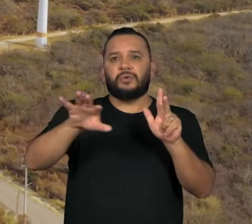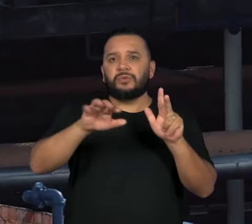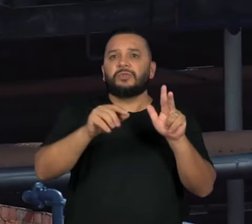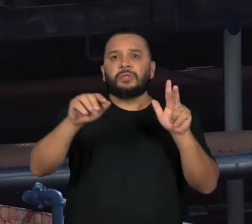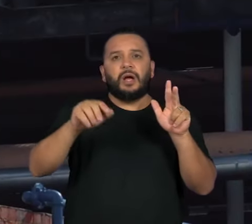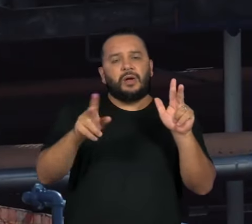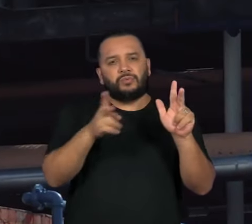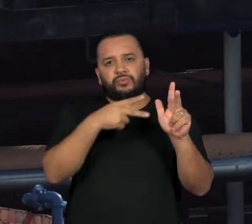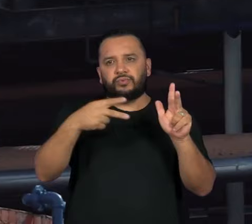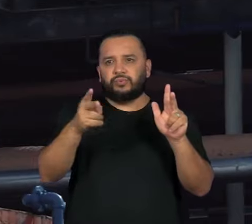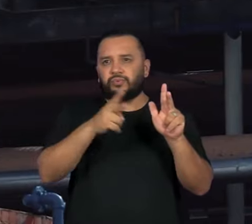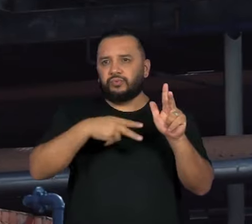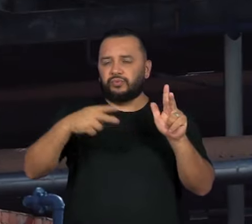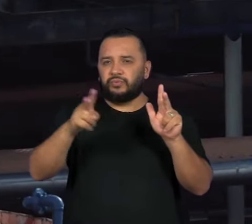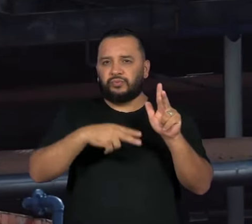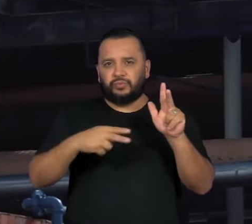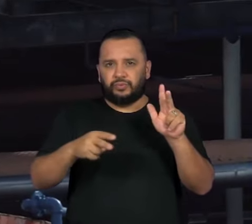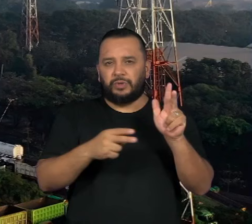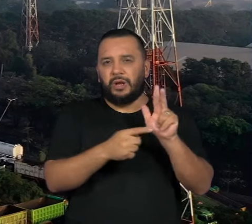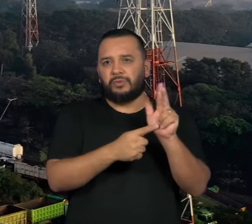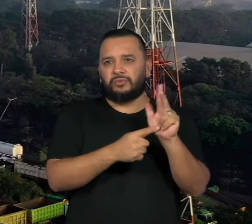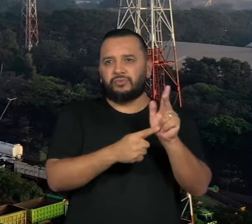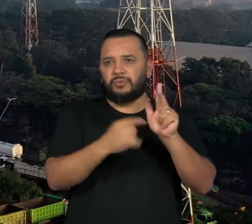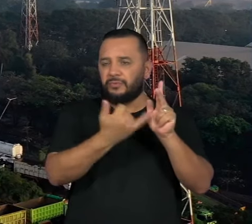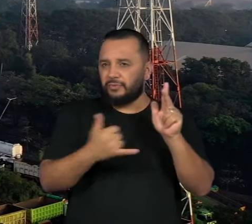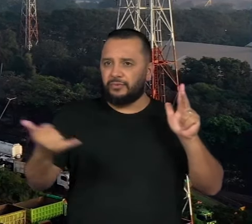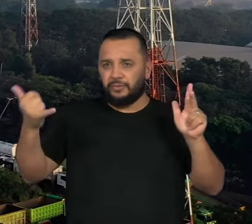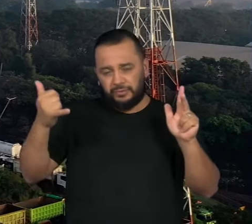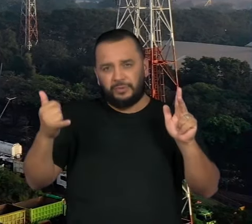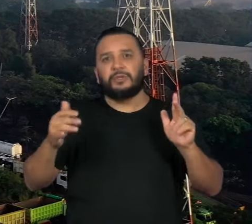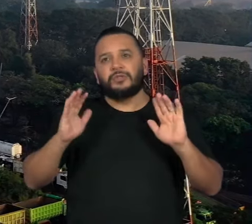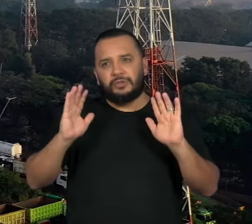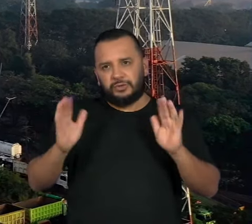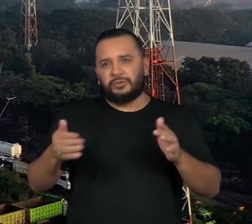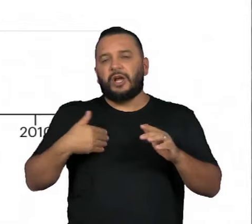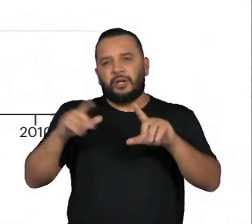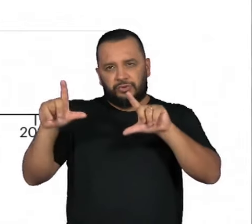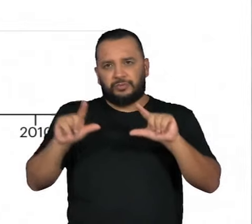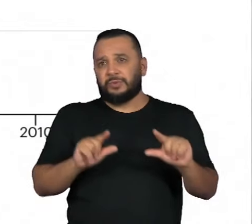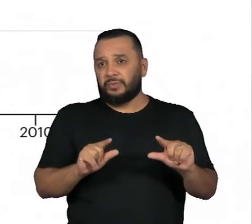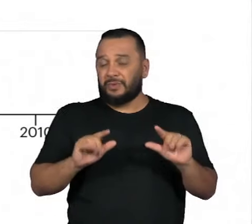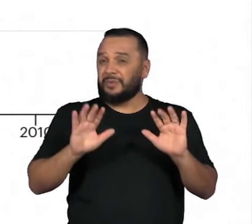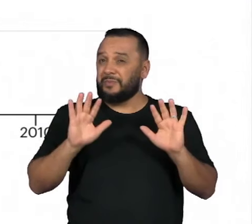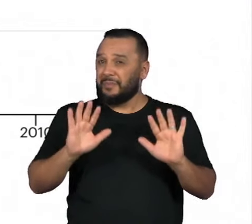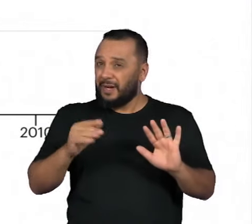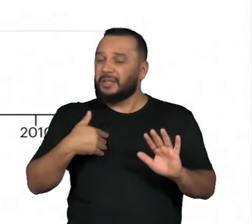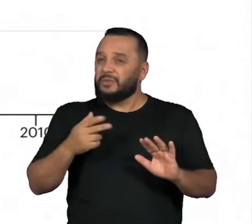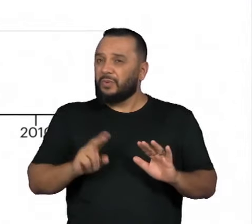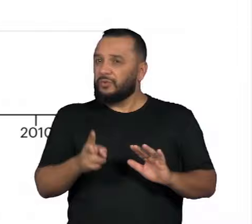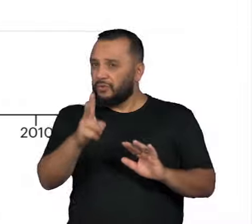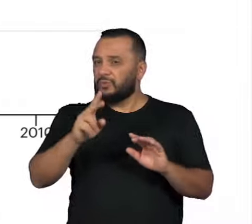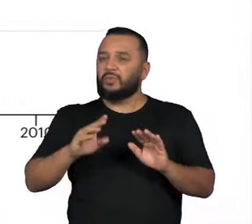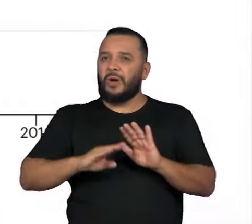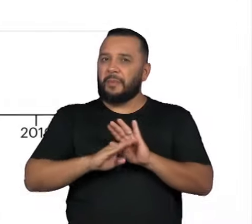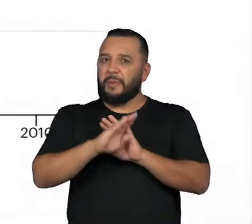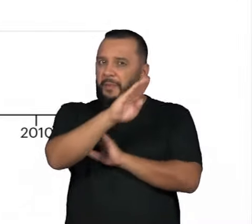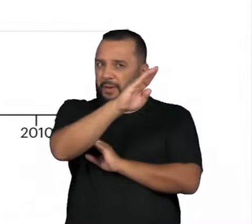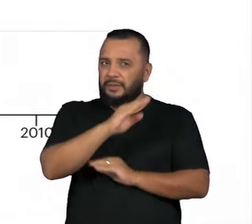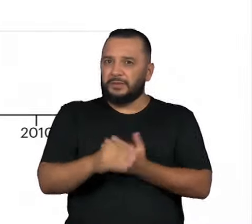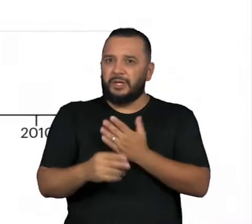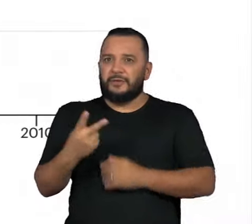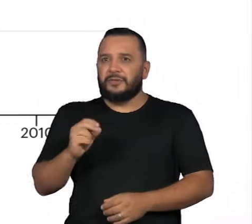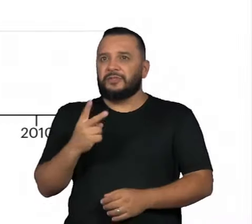atmosfera. Porém, o volume lançado ao longo dos anos continua aumentando. No início de 2020, eram 2 bilhões